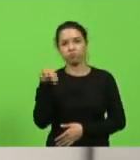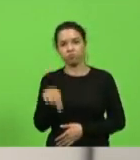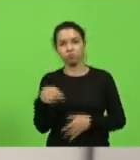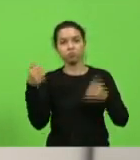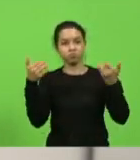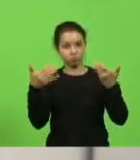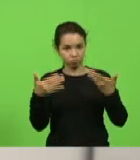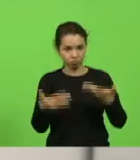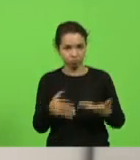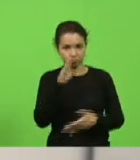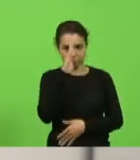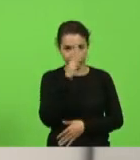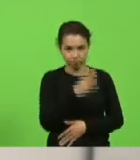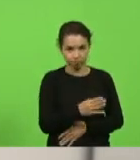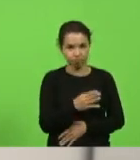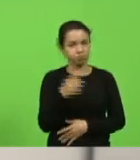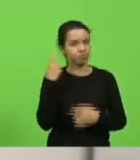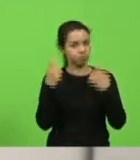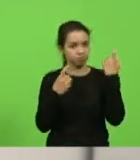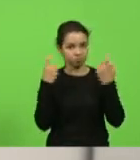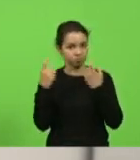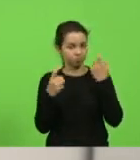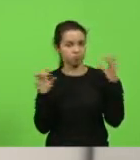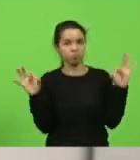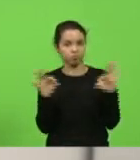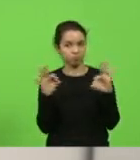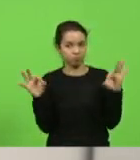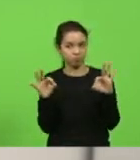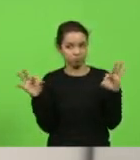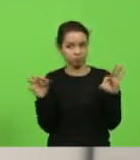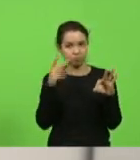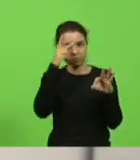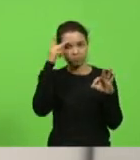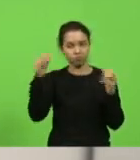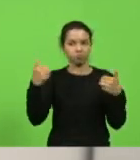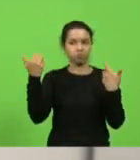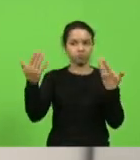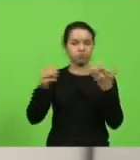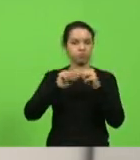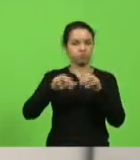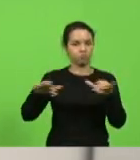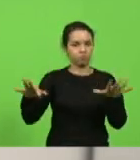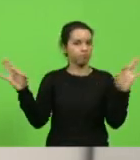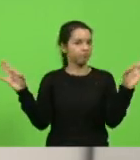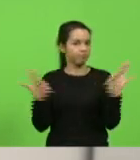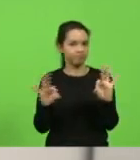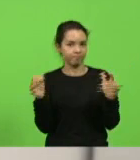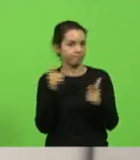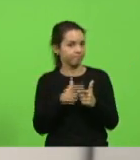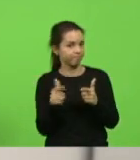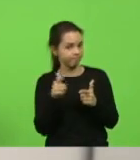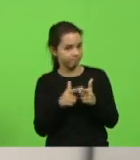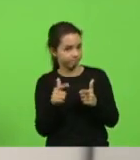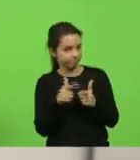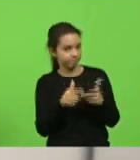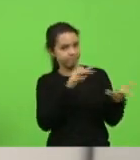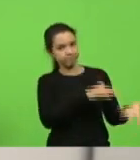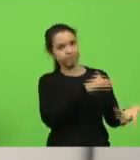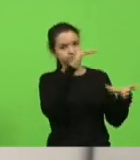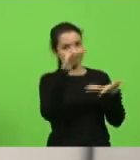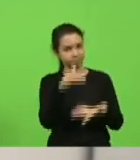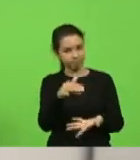expressamente que não havia preocupação enquanto ninguém externo ao governo sabia acerca do problema com o recebimento dos